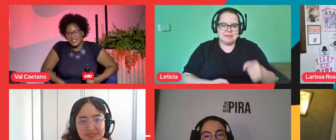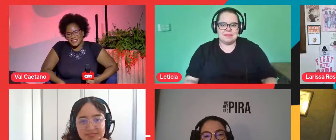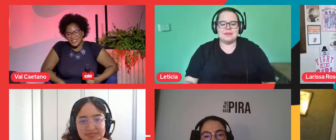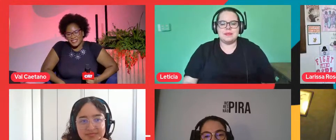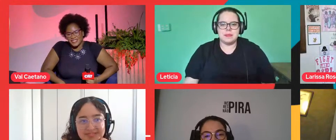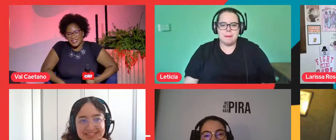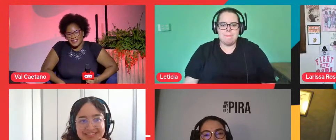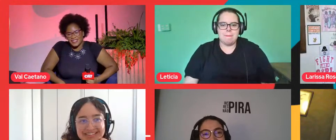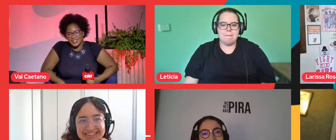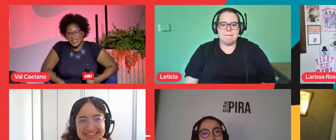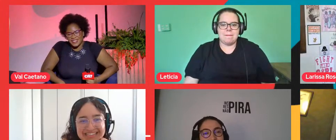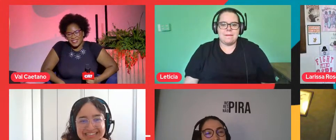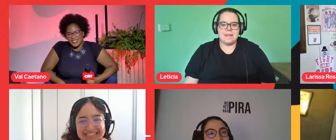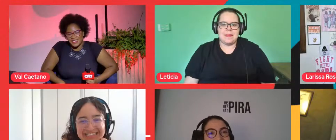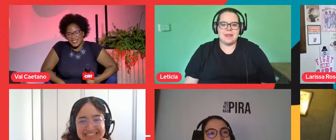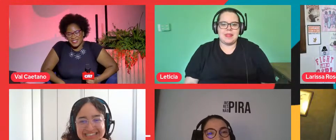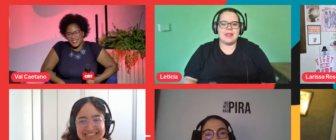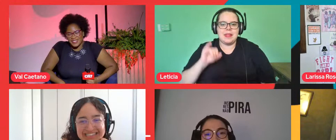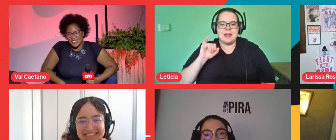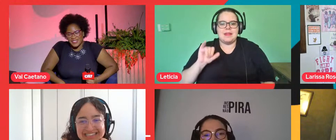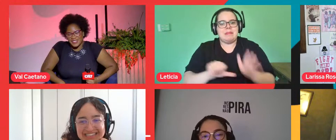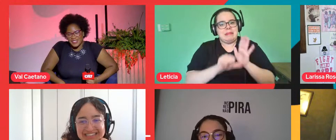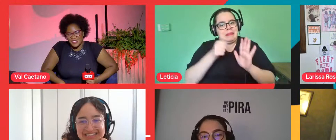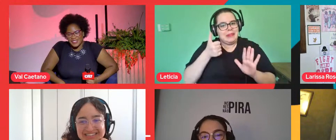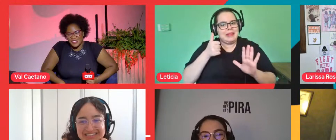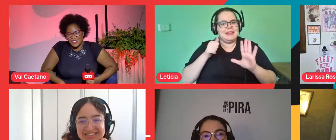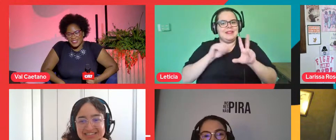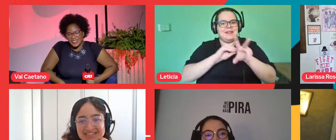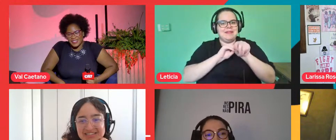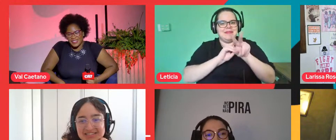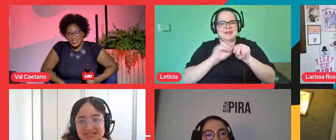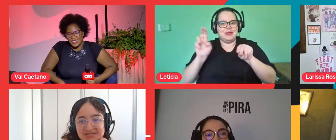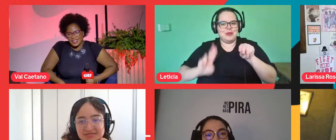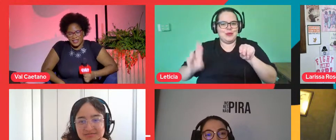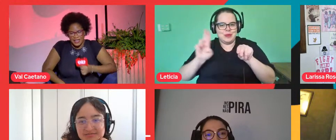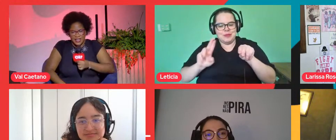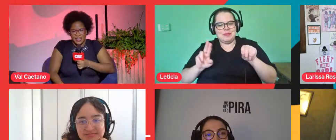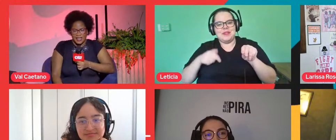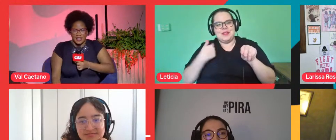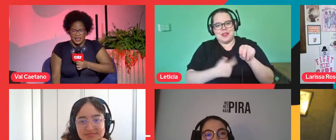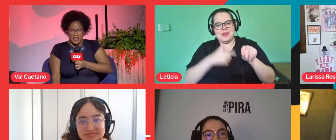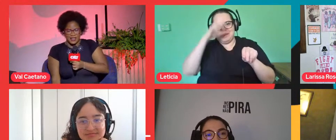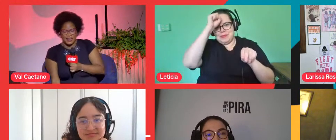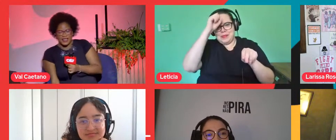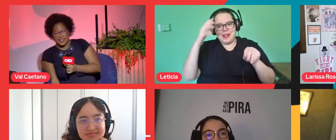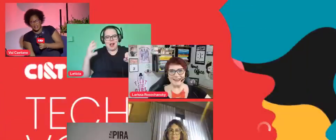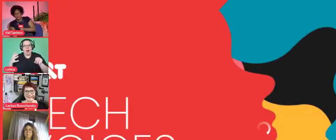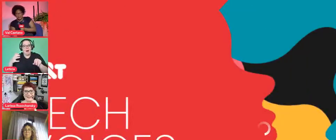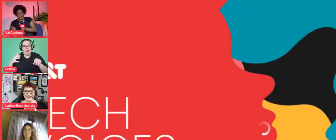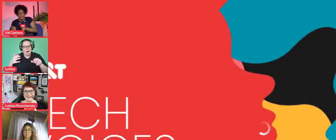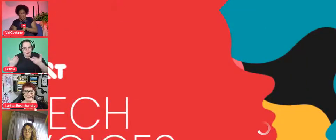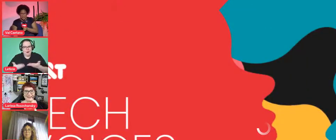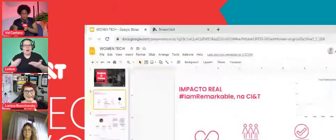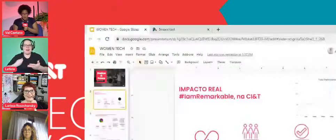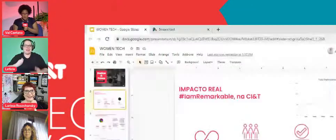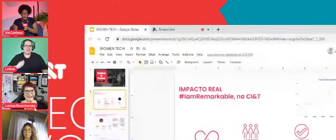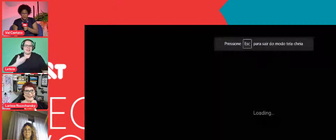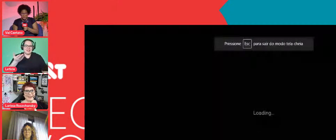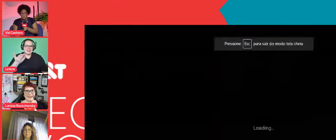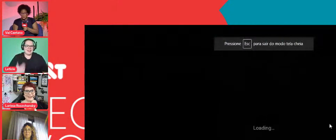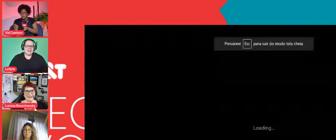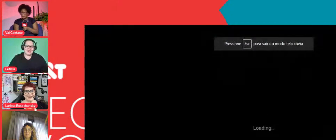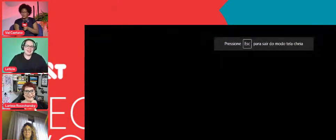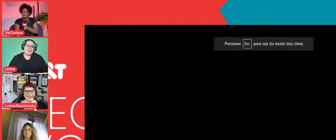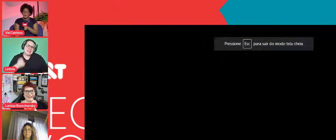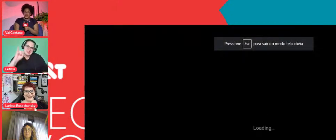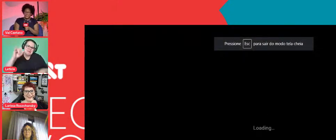Primeira vez compartilhando aqui nessa ferramenta, né? Então, estamos aprendendo aqui ao vivo. Se precisar, eu